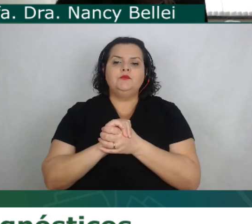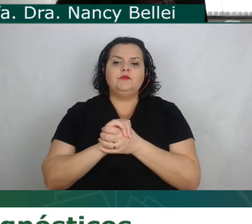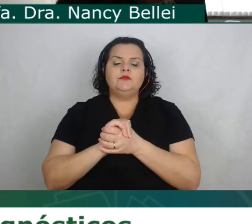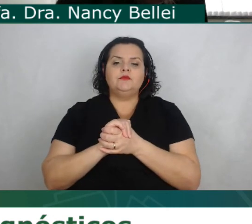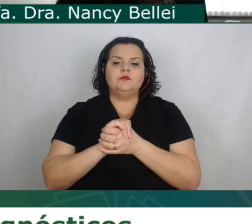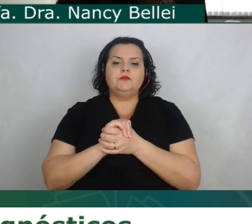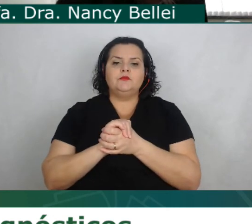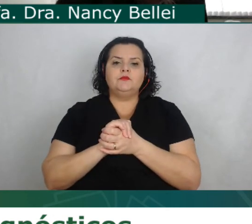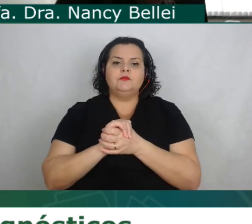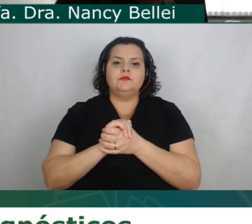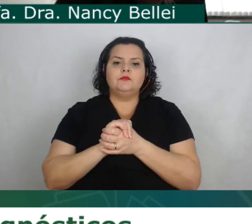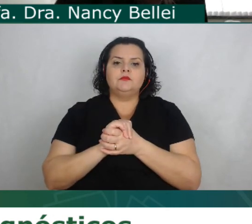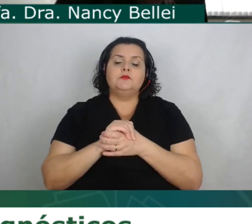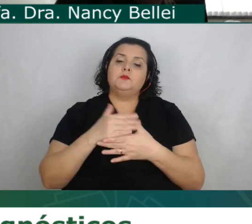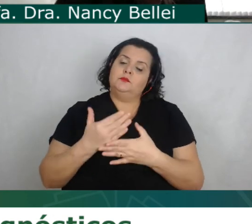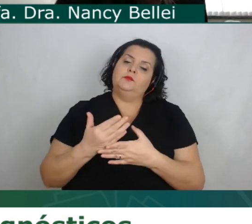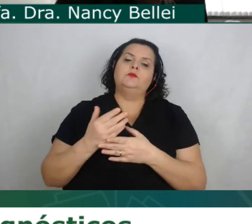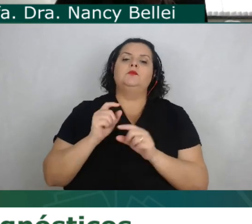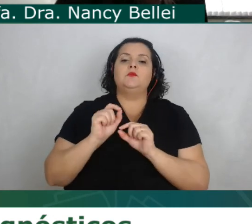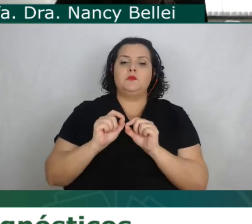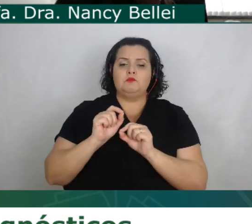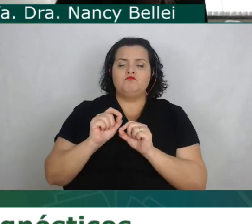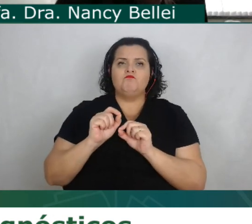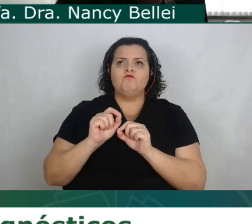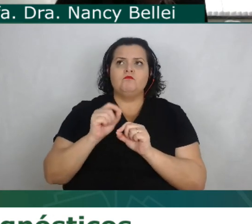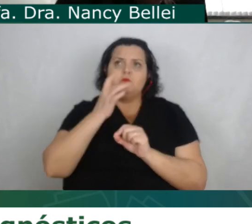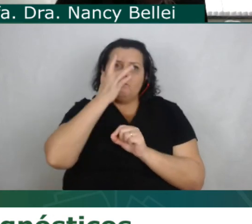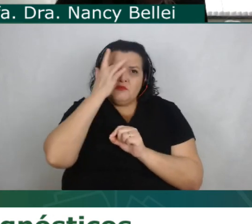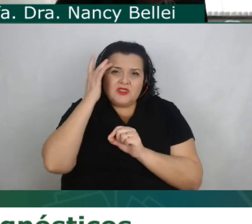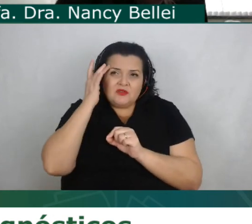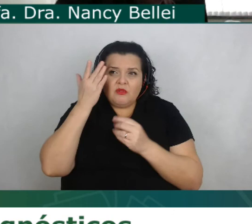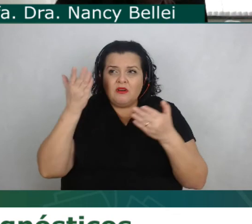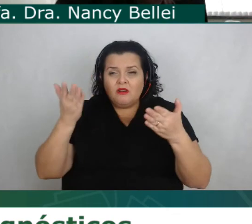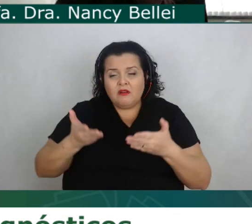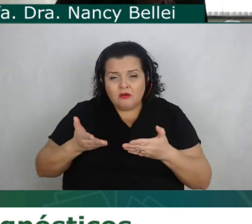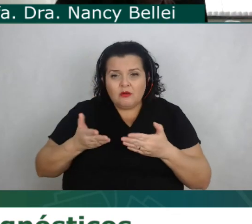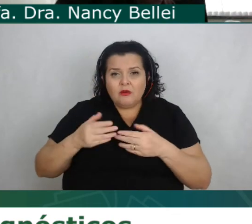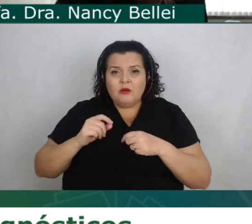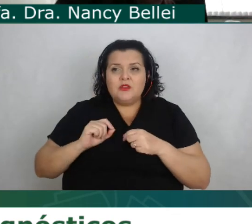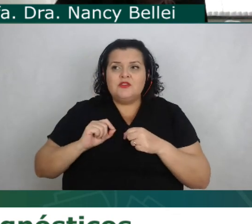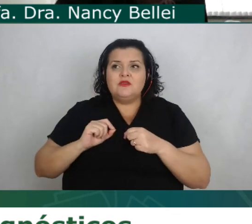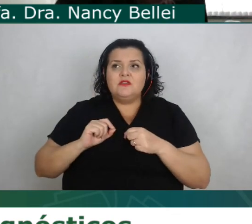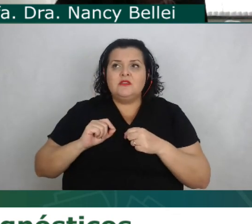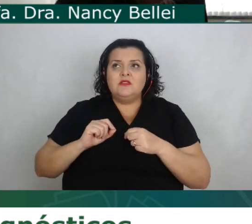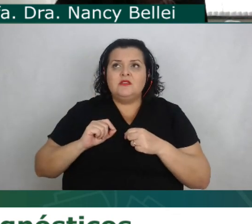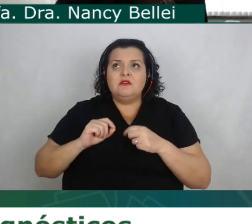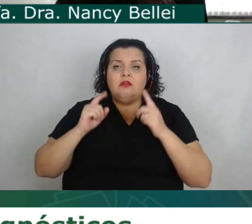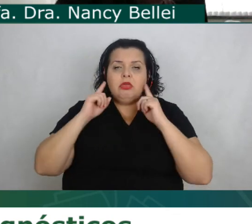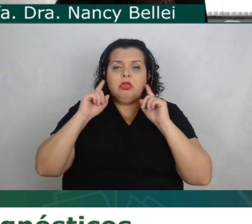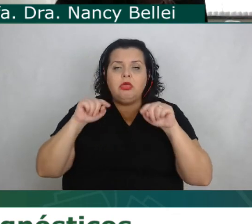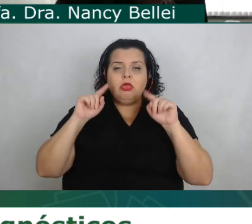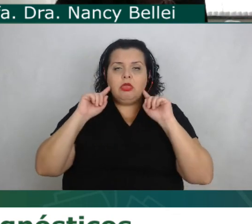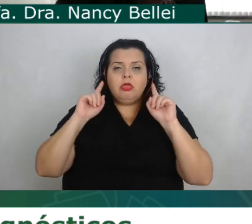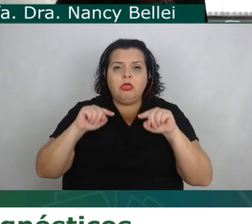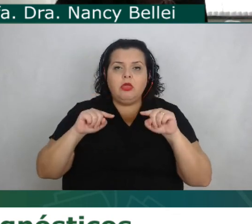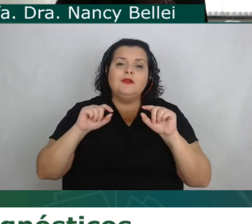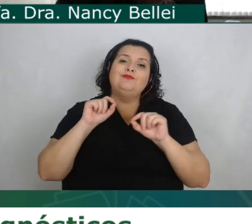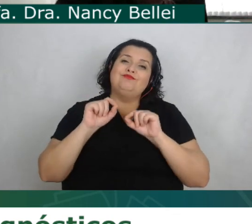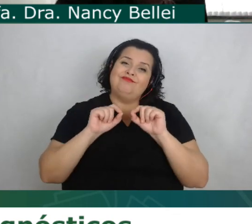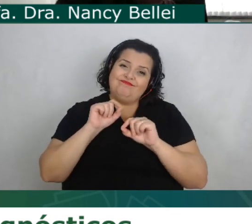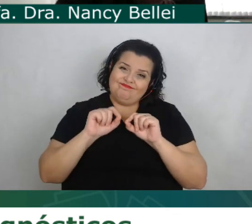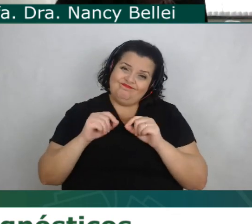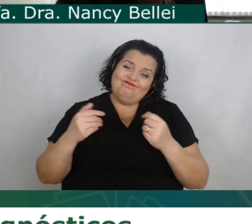daquilo que você destaca, da resposta das pessoas, eu acho que tem muito a ver com a política de negacionismo,